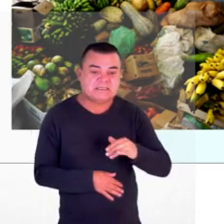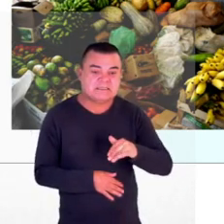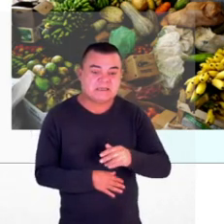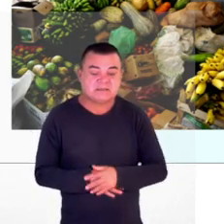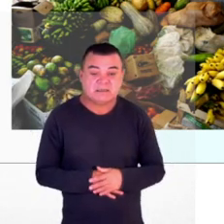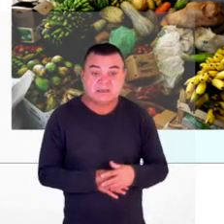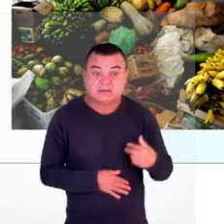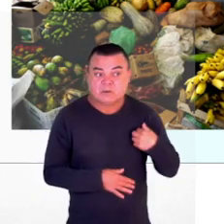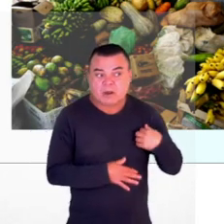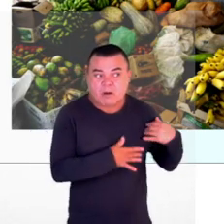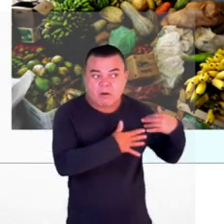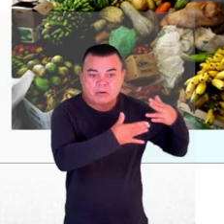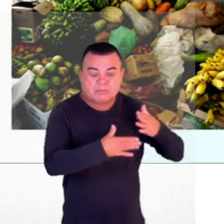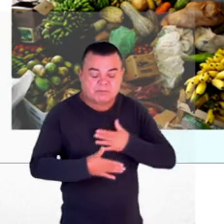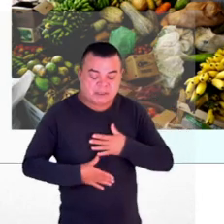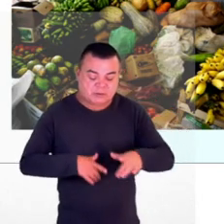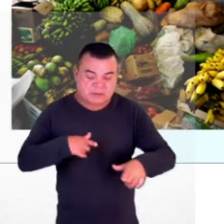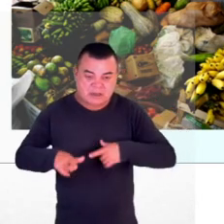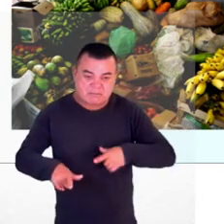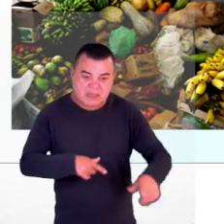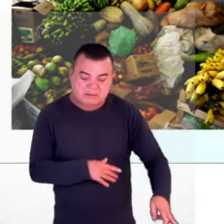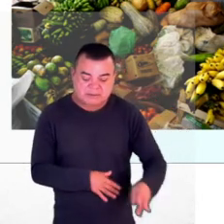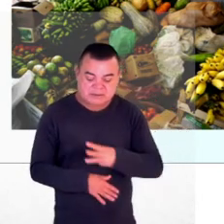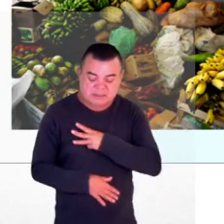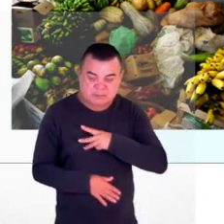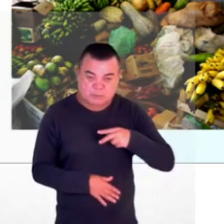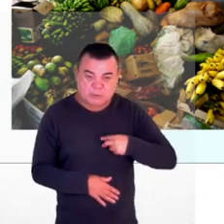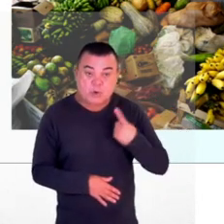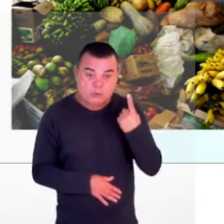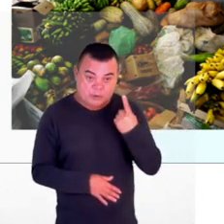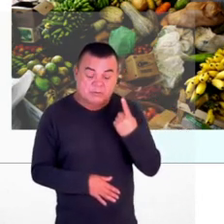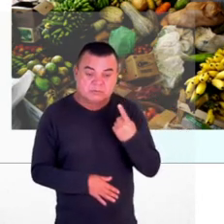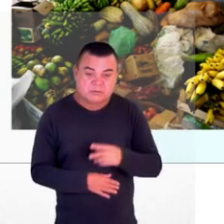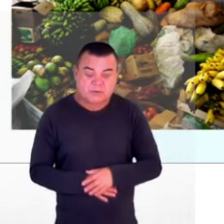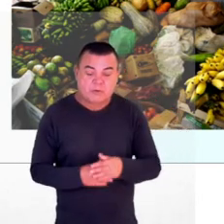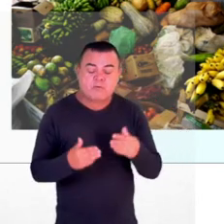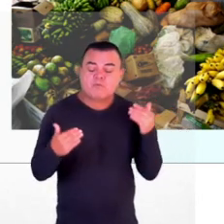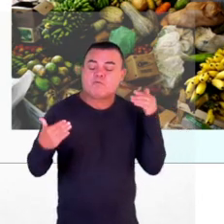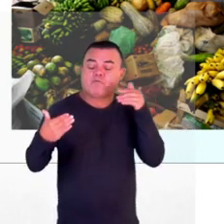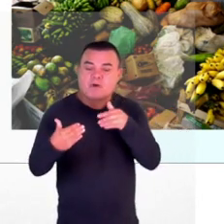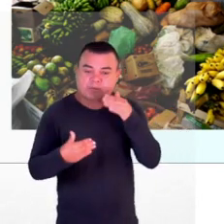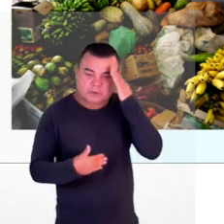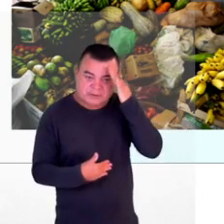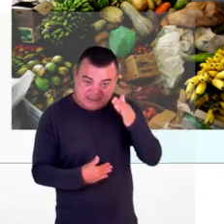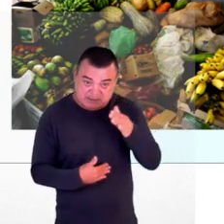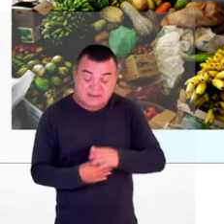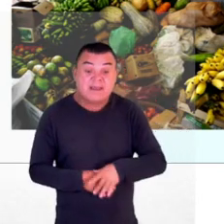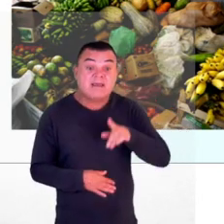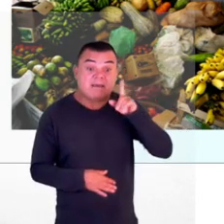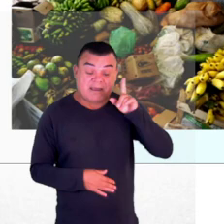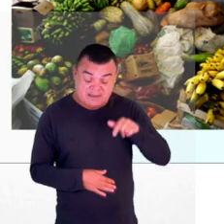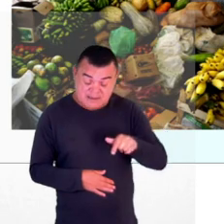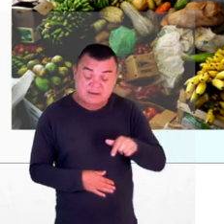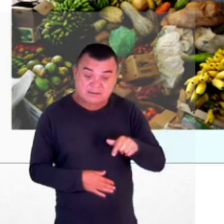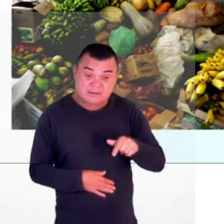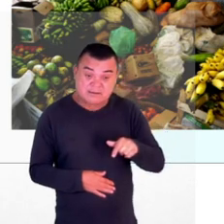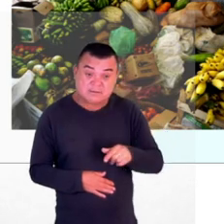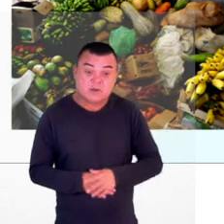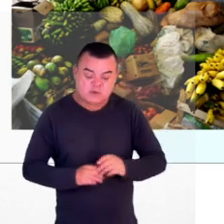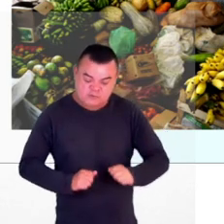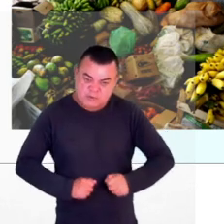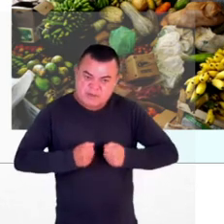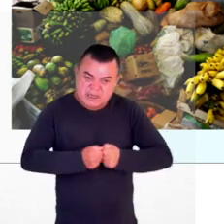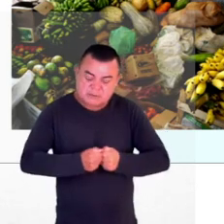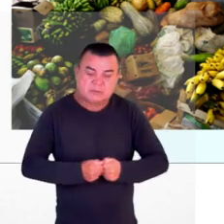minha atuação do Ministério Público do Trabalho uma das das minhas áreas né prioritárias difente de atuação er foi e é né o enfrentamento ao